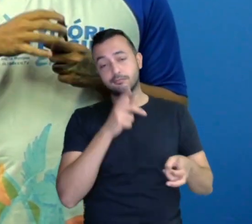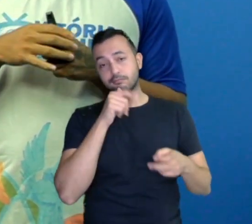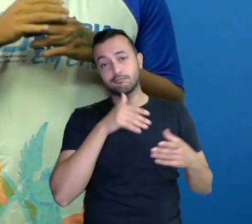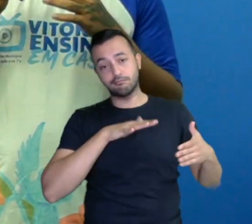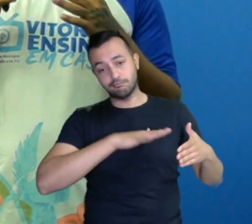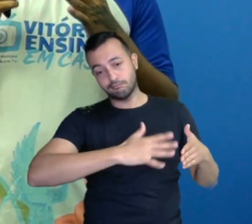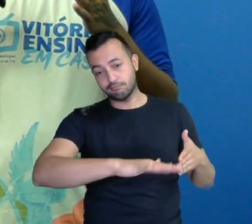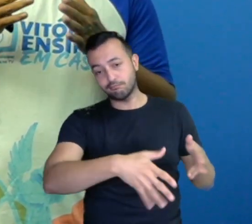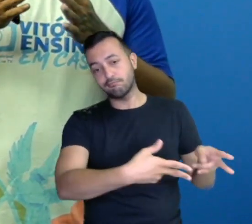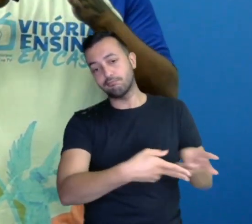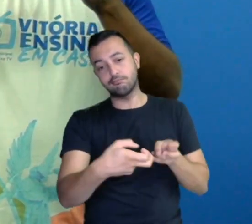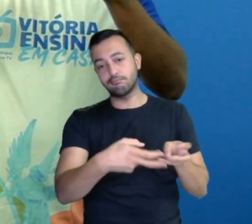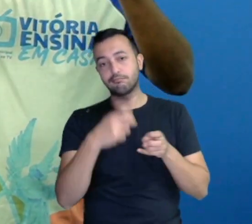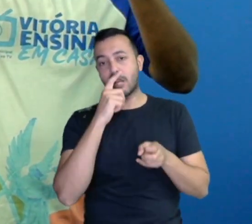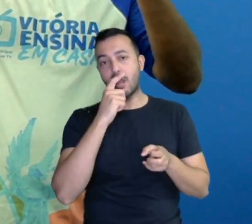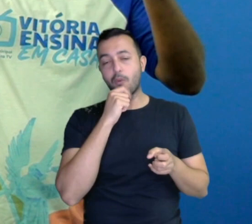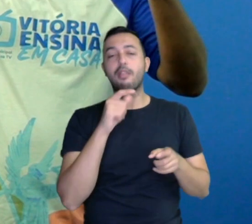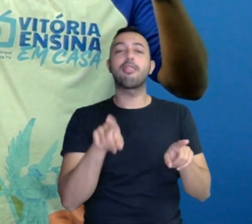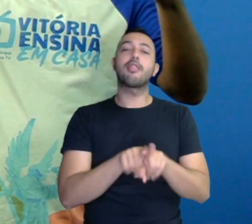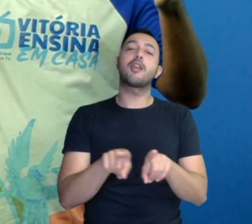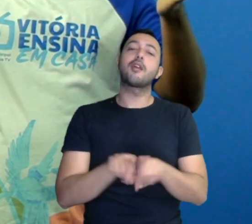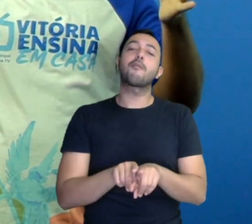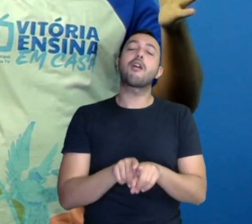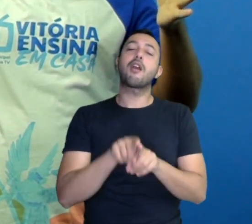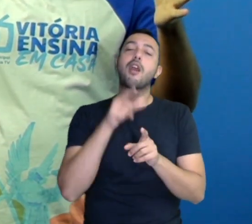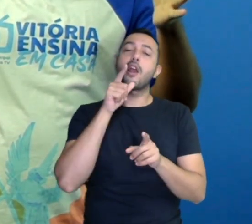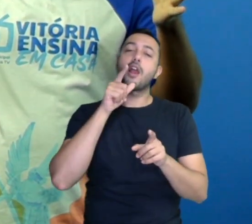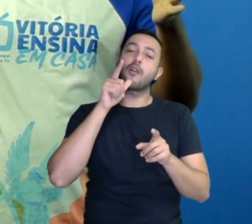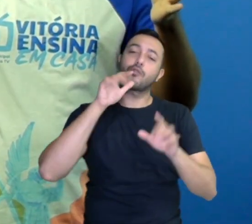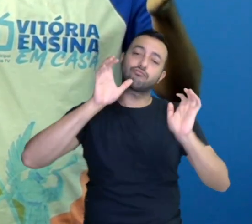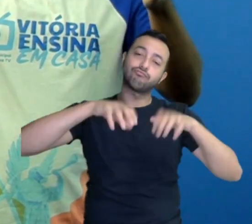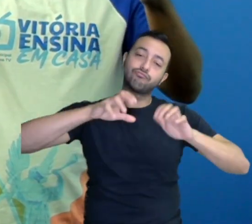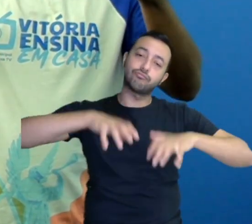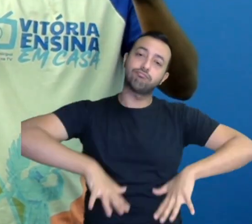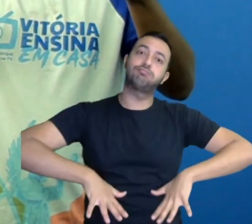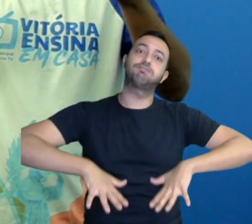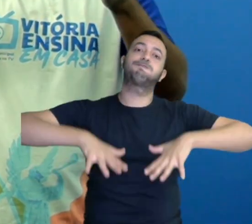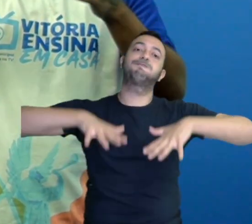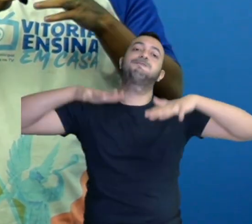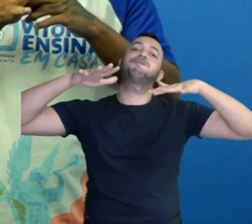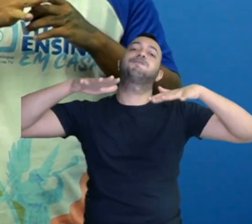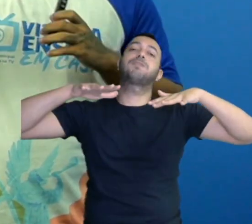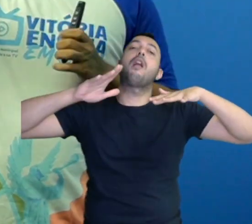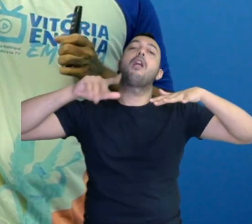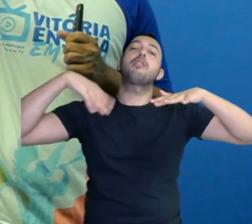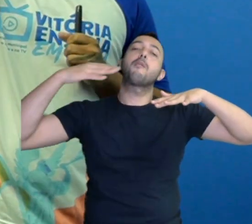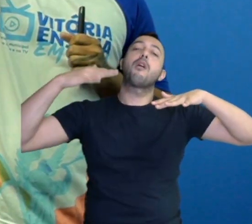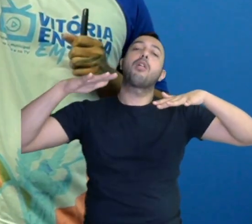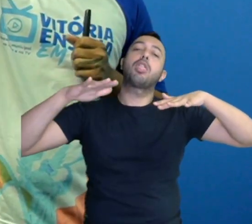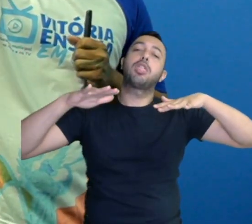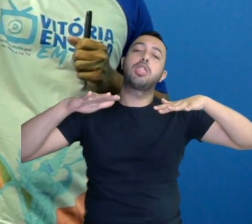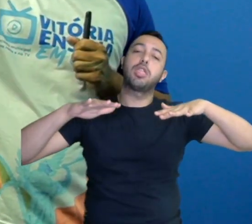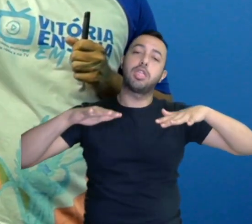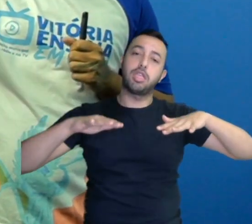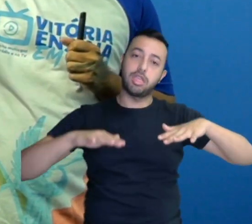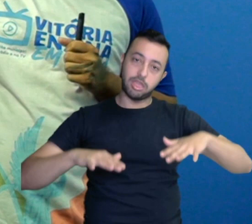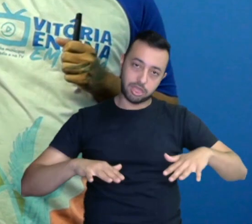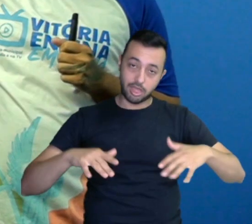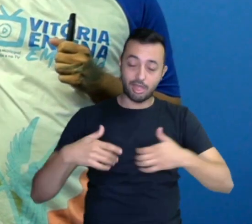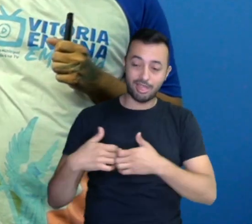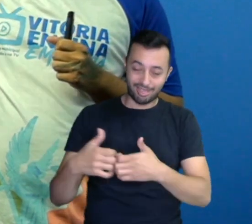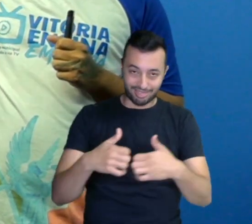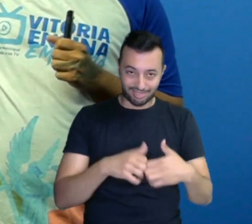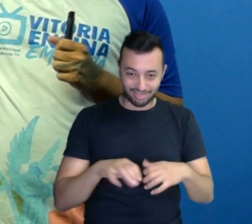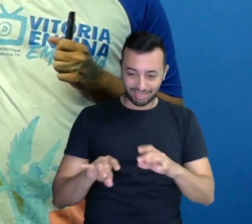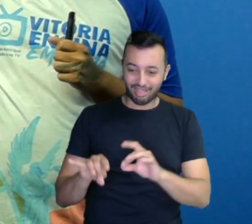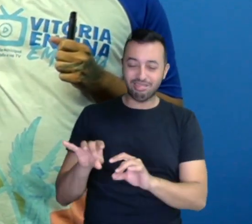dos rios. Eles aproveitam as enchentes que aconteciam nos rios, né, quando essas enchentes elas cessavam, os solos que ficavam ao